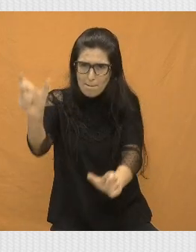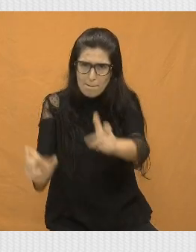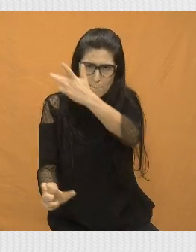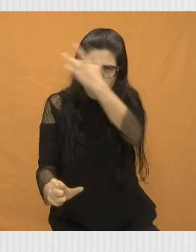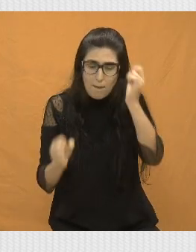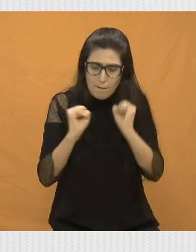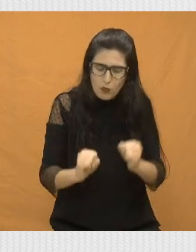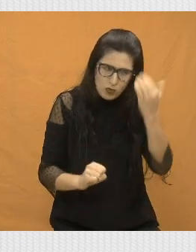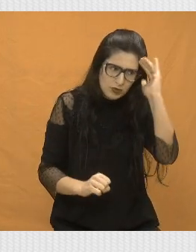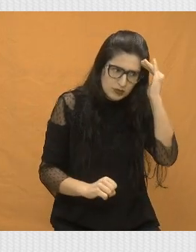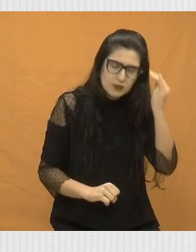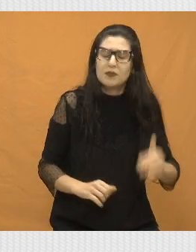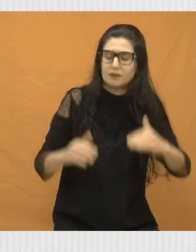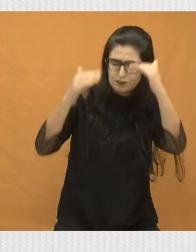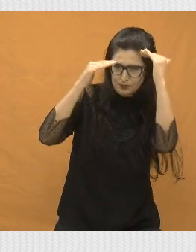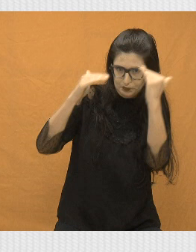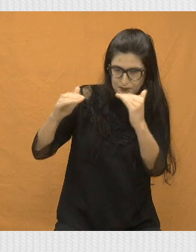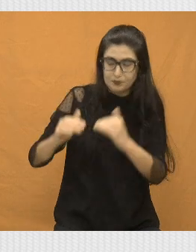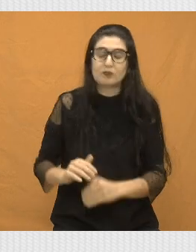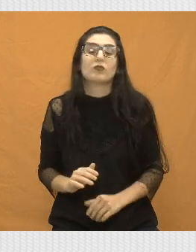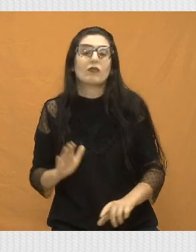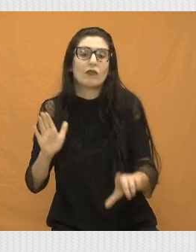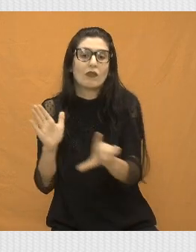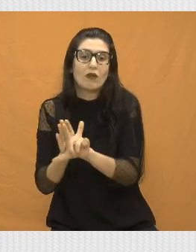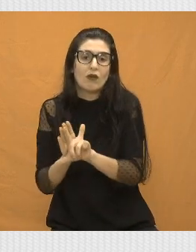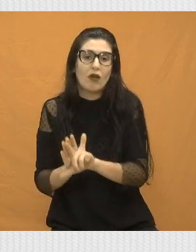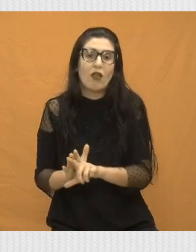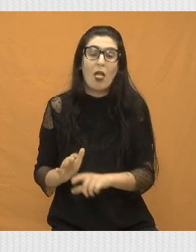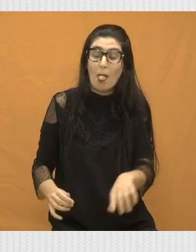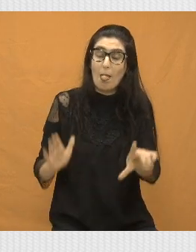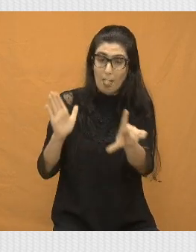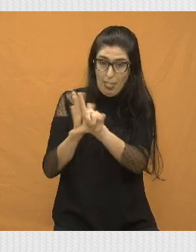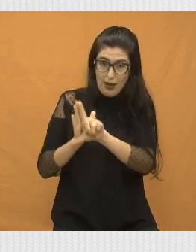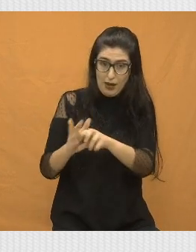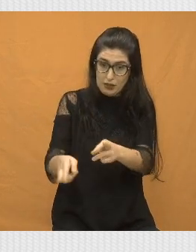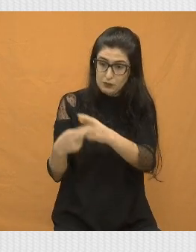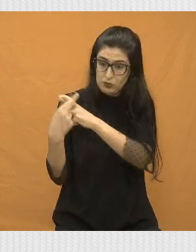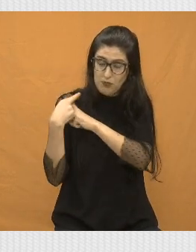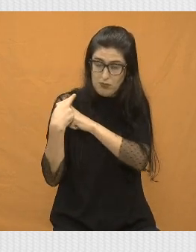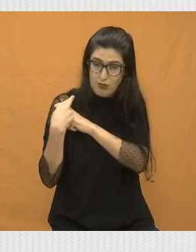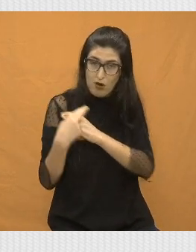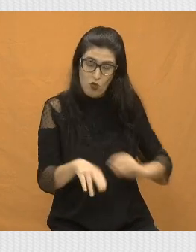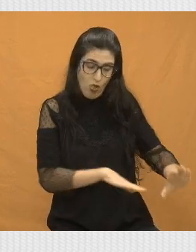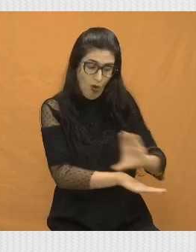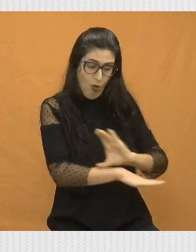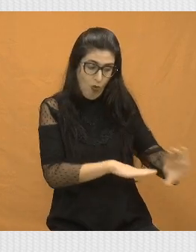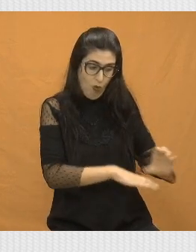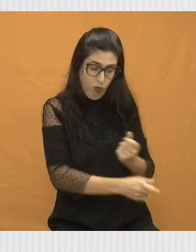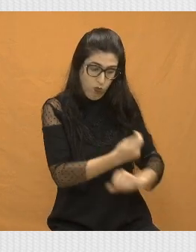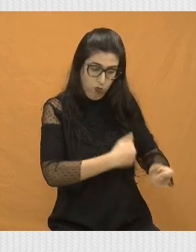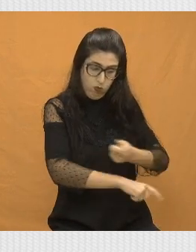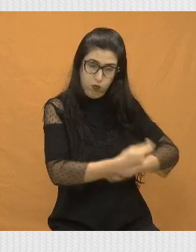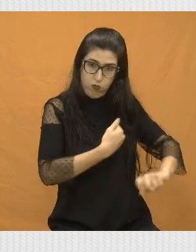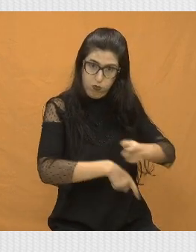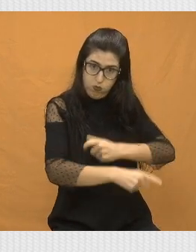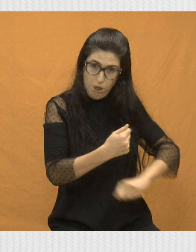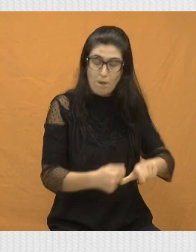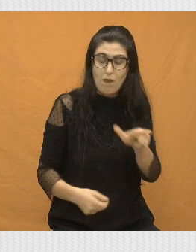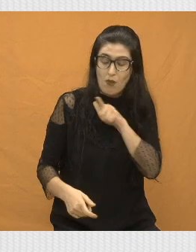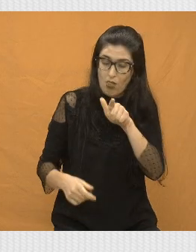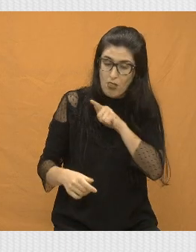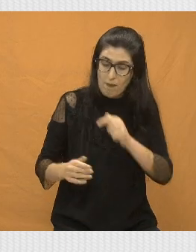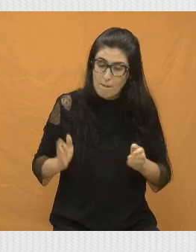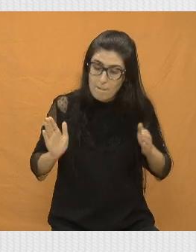De acordo com a legislação, a LRF, que é a Lei de Responsabilidade Fiscal, nós temos um limite de